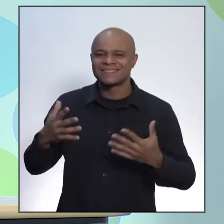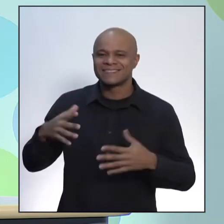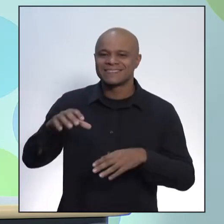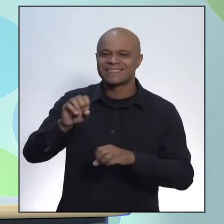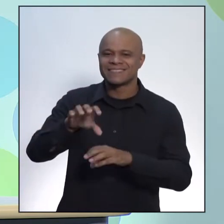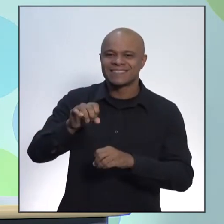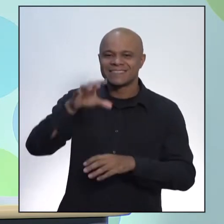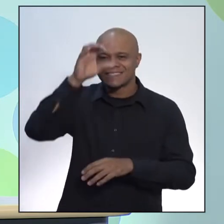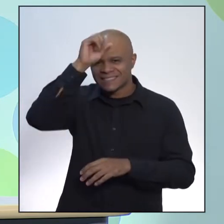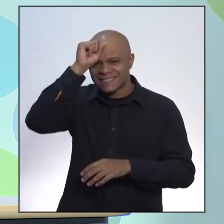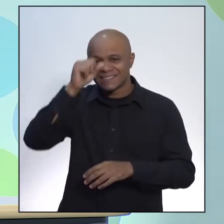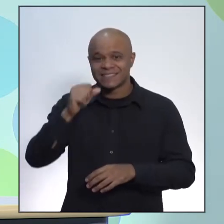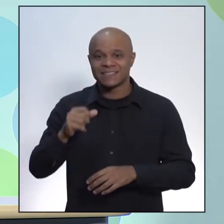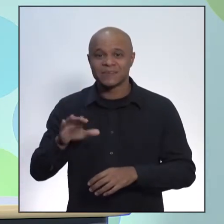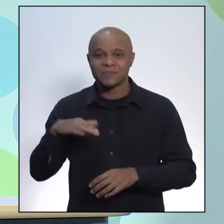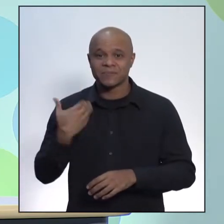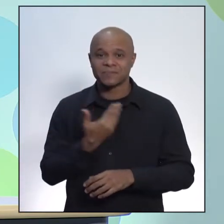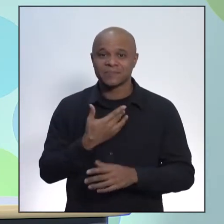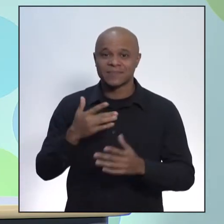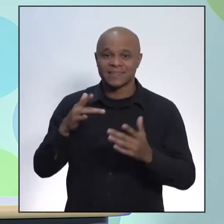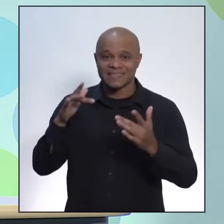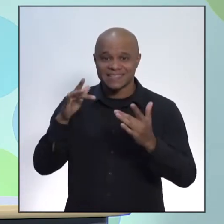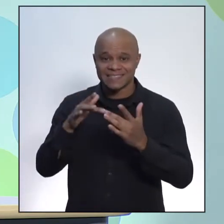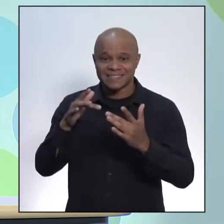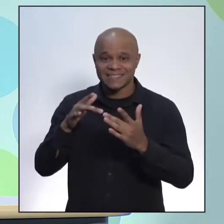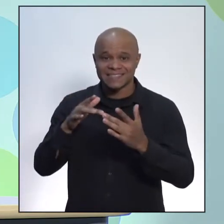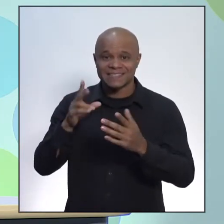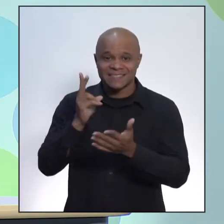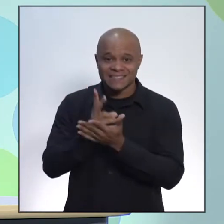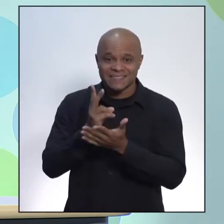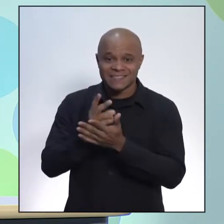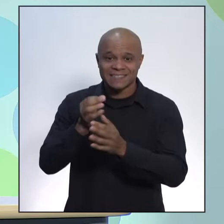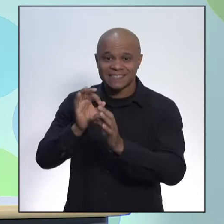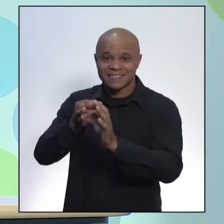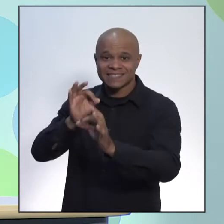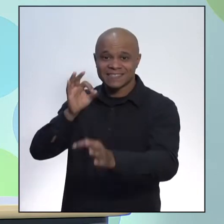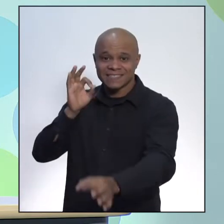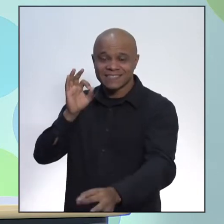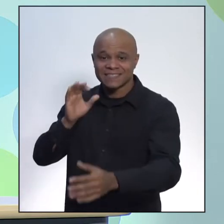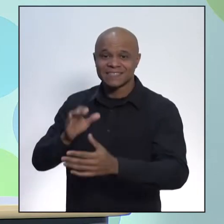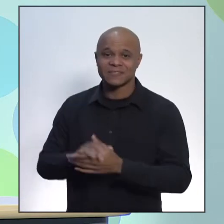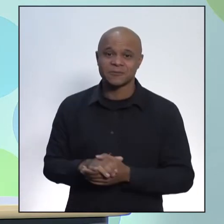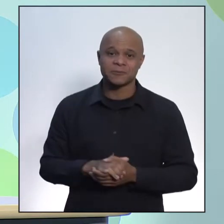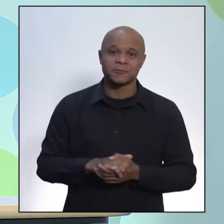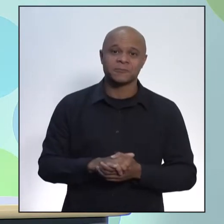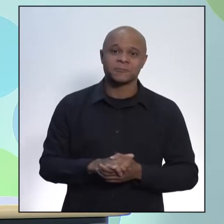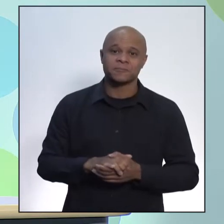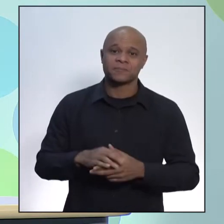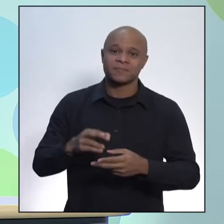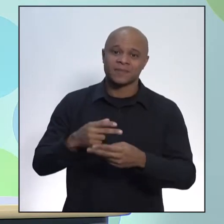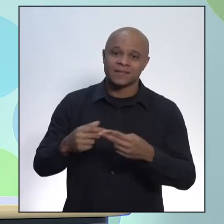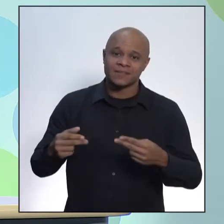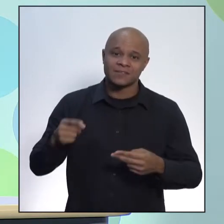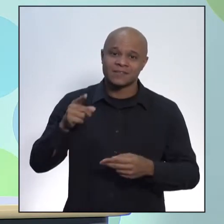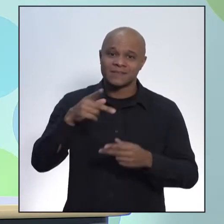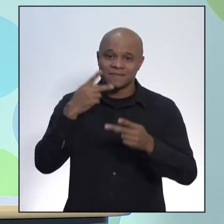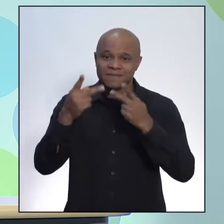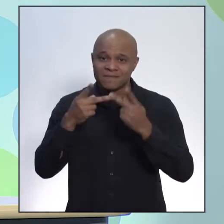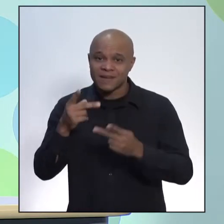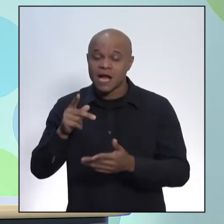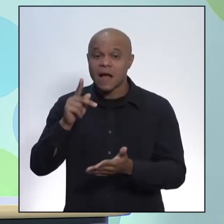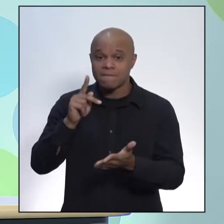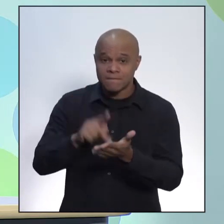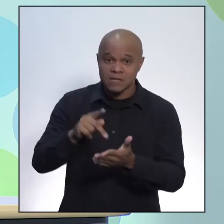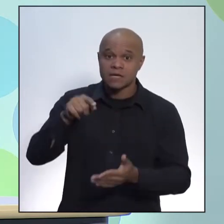estamos conectadas, tá? Mesmo estando longe, mas estamos conectadas. O que você trouxe realmente é o